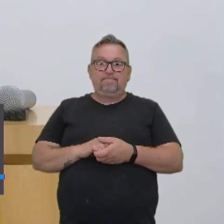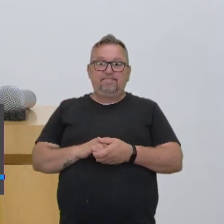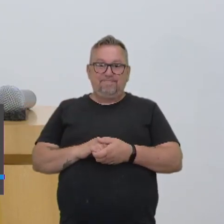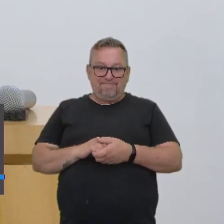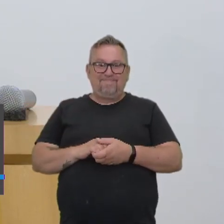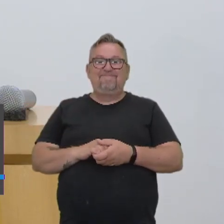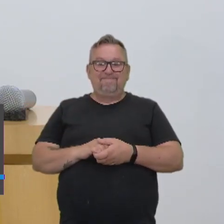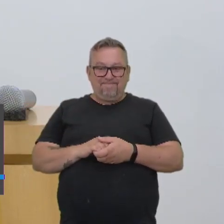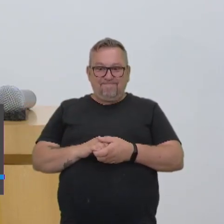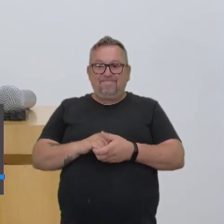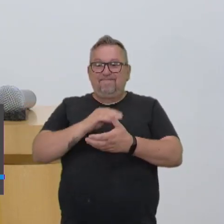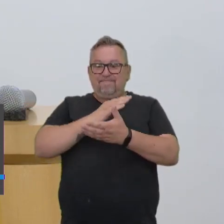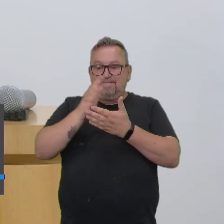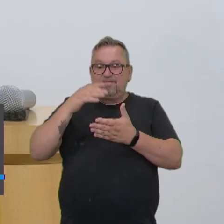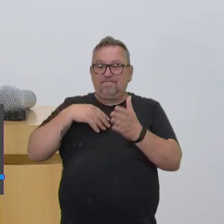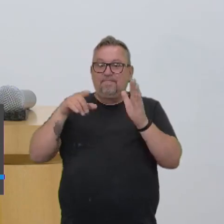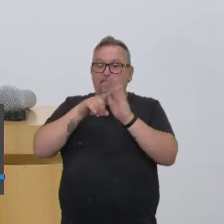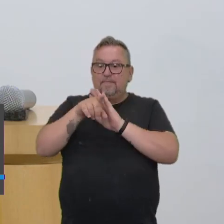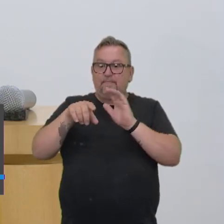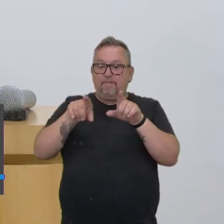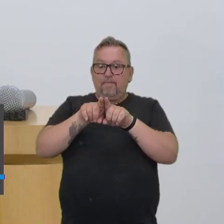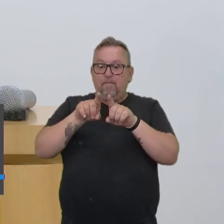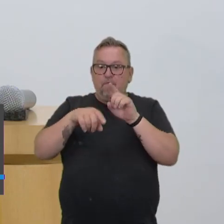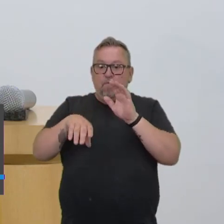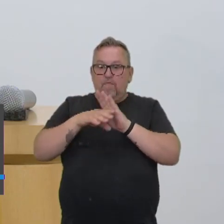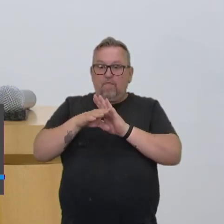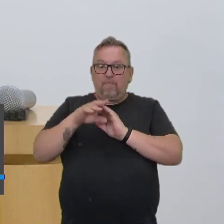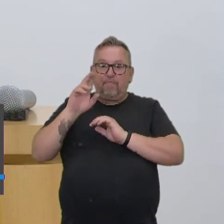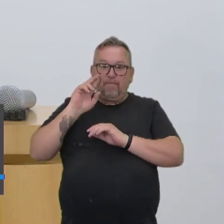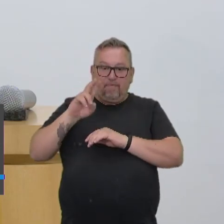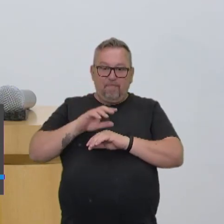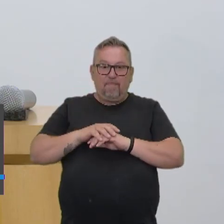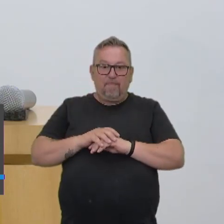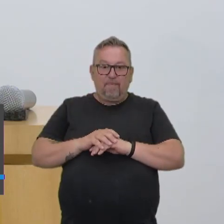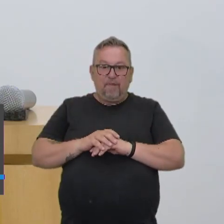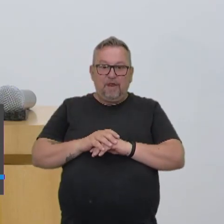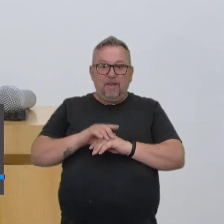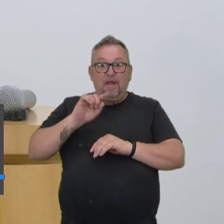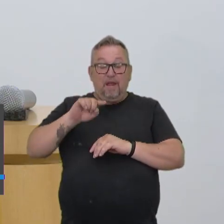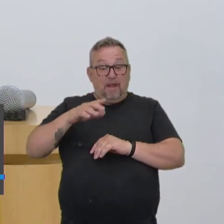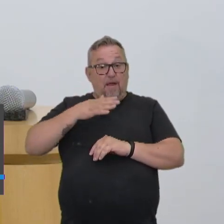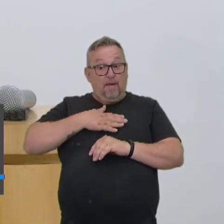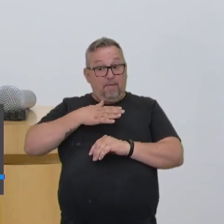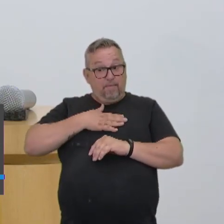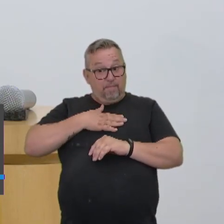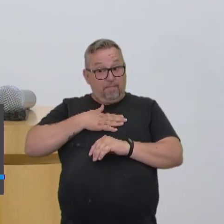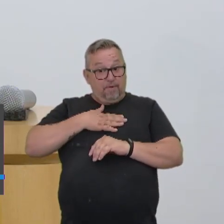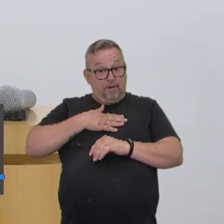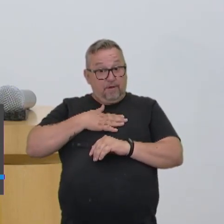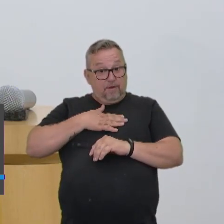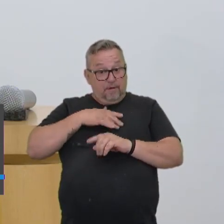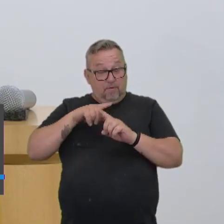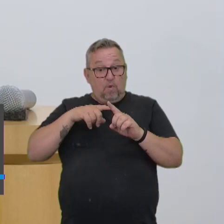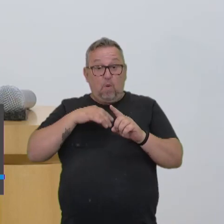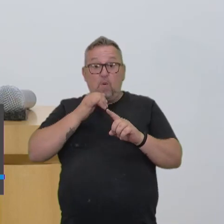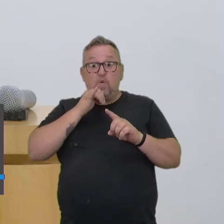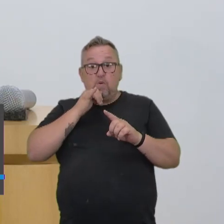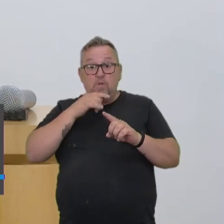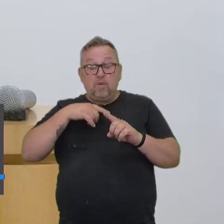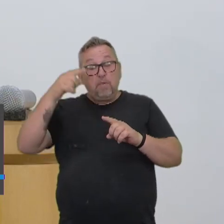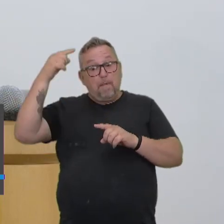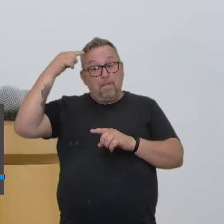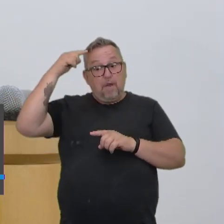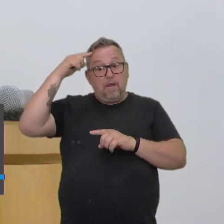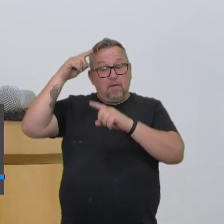Entende? A gente começa a ter esses questionamentos. Ainda não chegou na parte das armas. Por isso que eu falei, essa é a minha... Eu estou dando um exemplo dentro